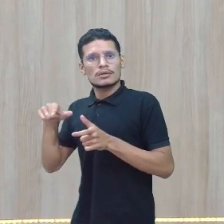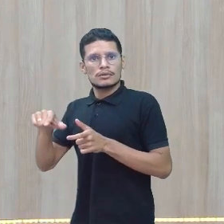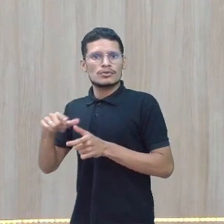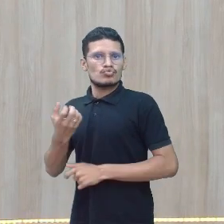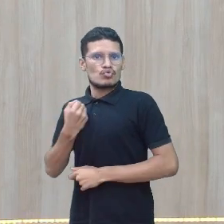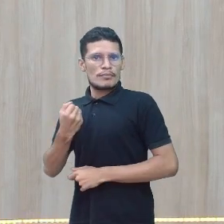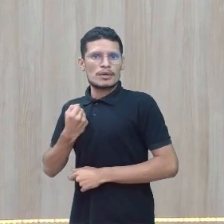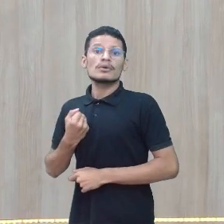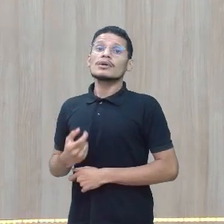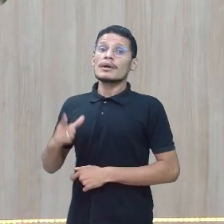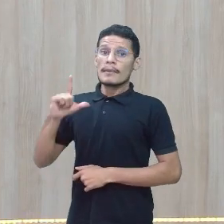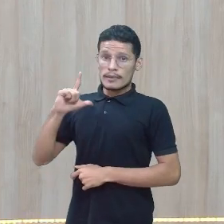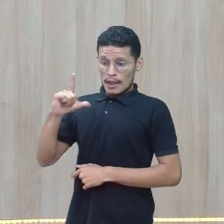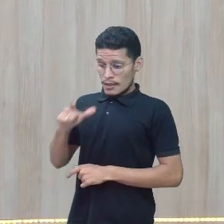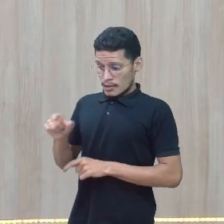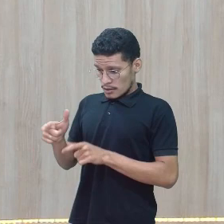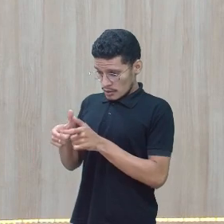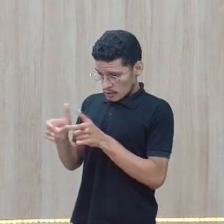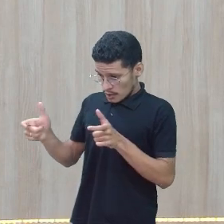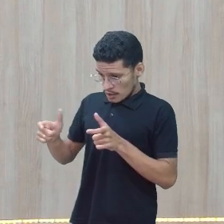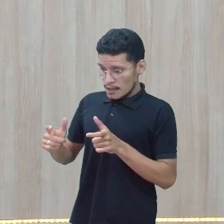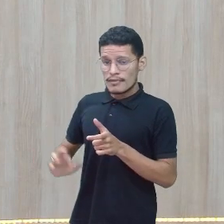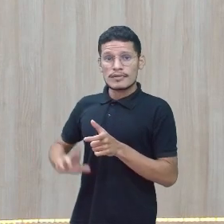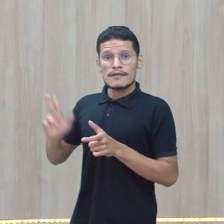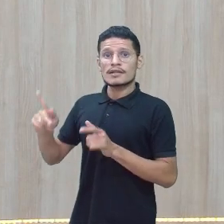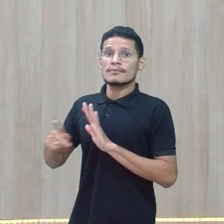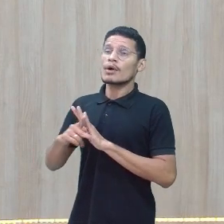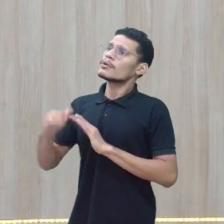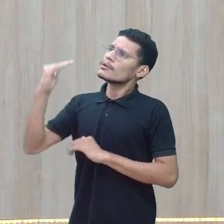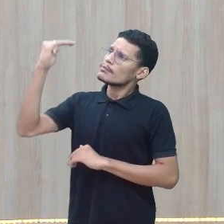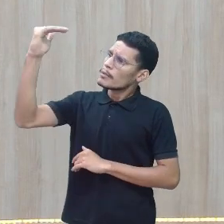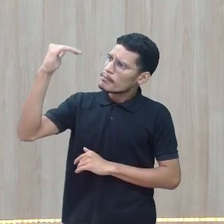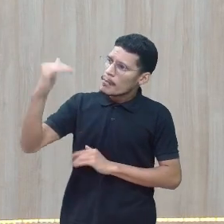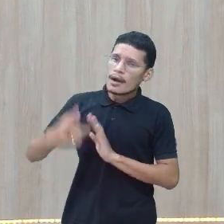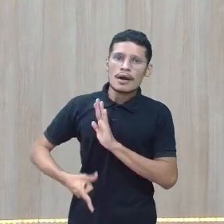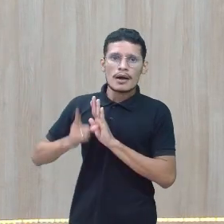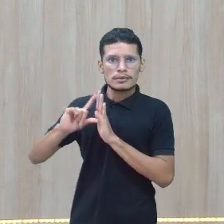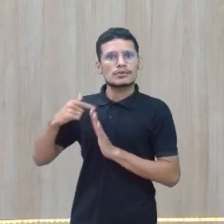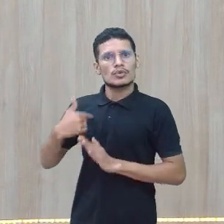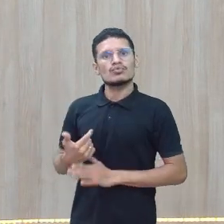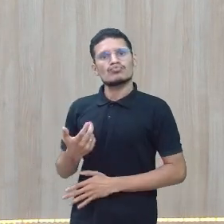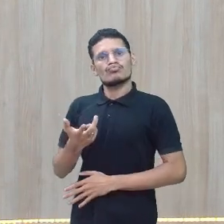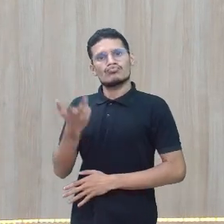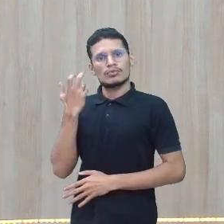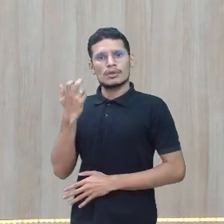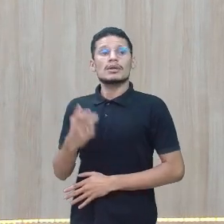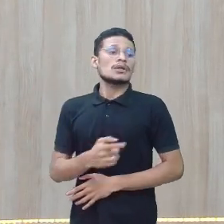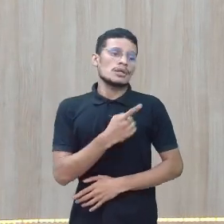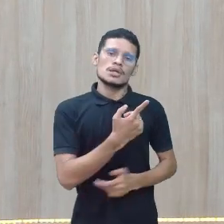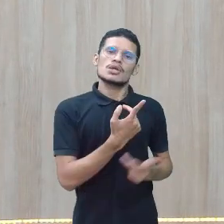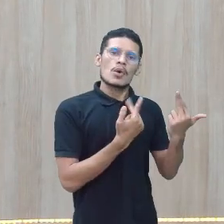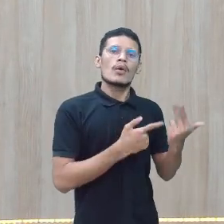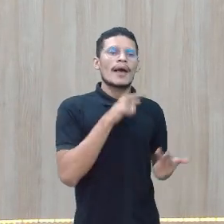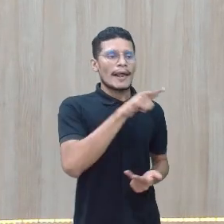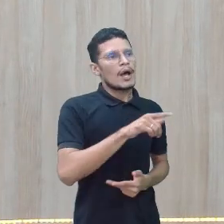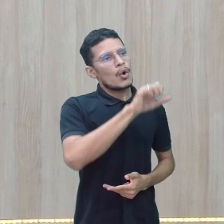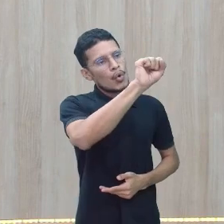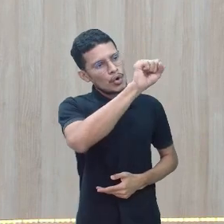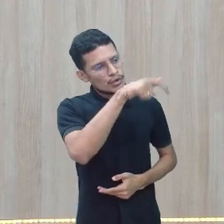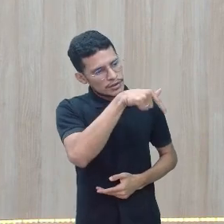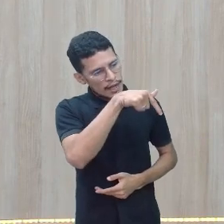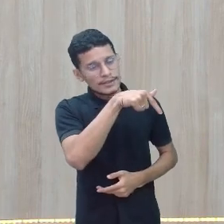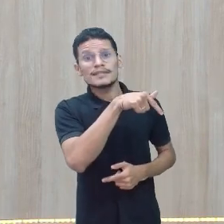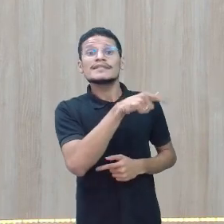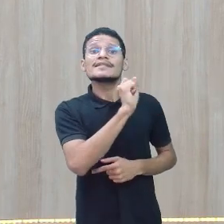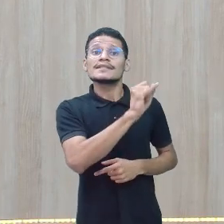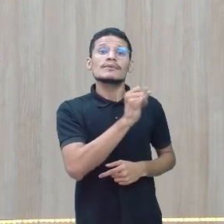tendo um comportamento muito diferente do conjunto que eu estava observando antes. A mesma coisa se acontecesse aqui, ó, ela está com 8, 7 e de